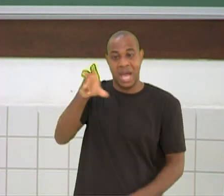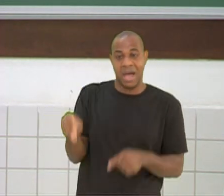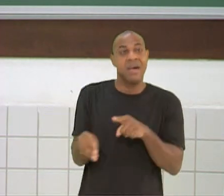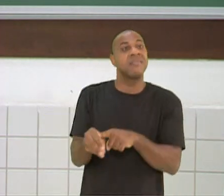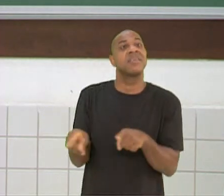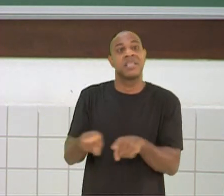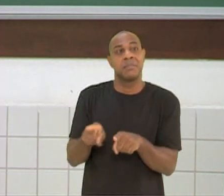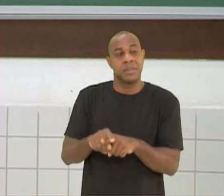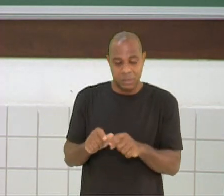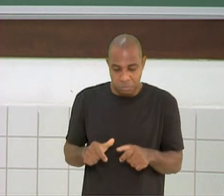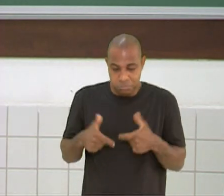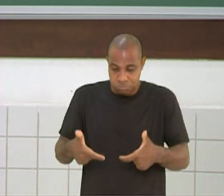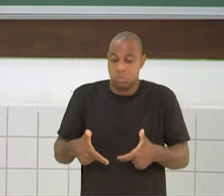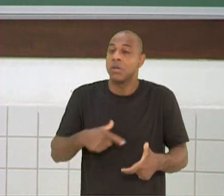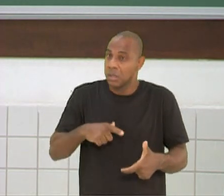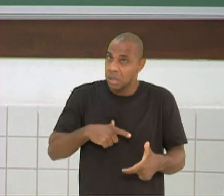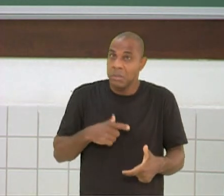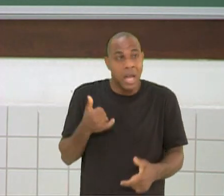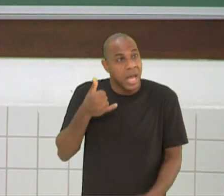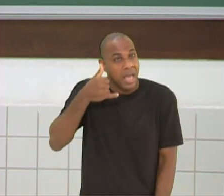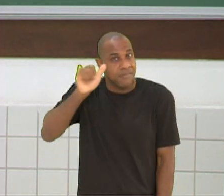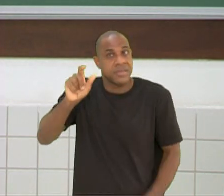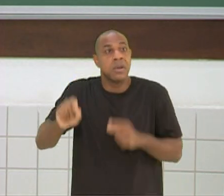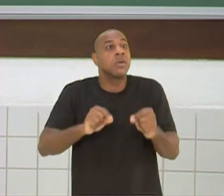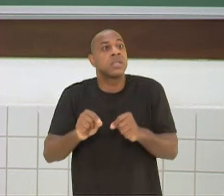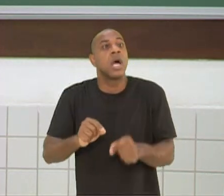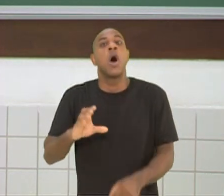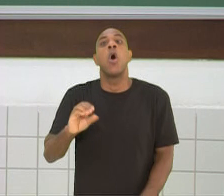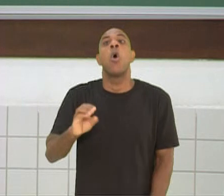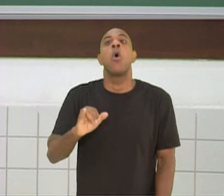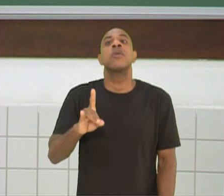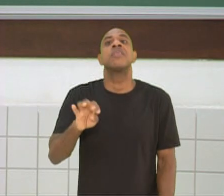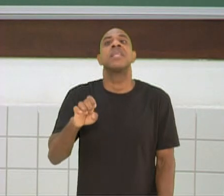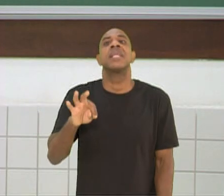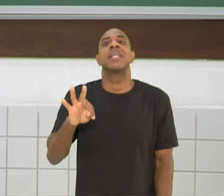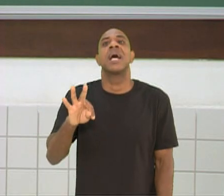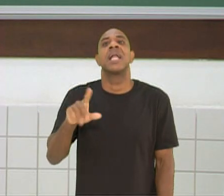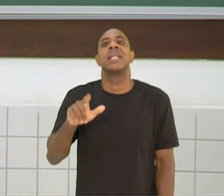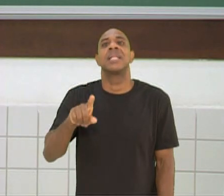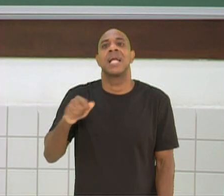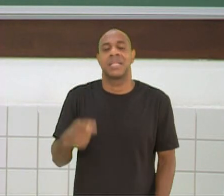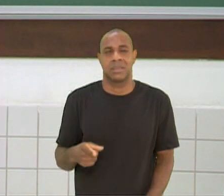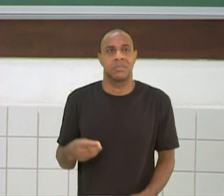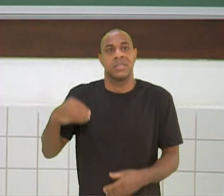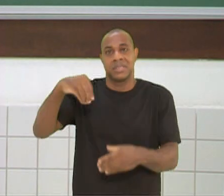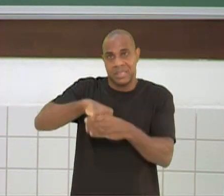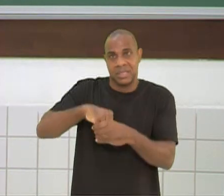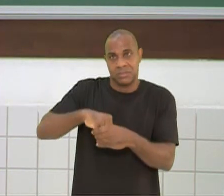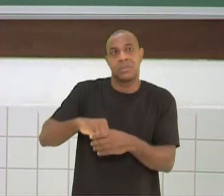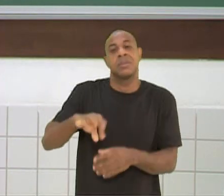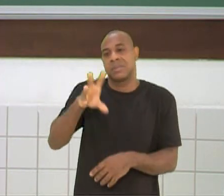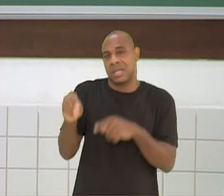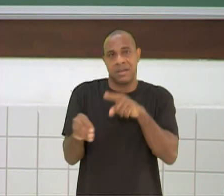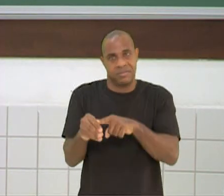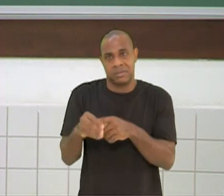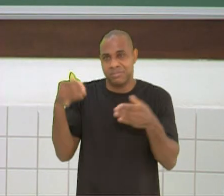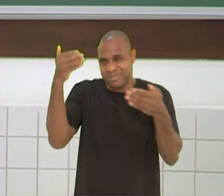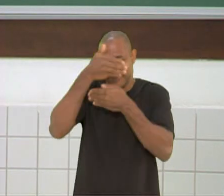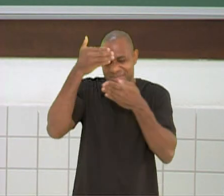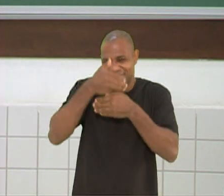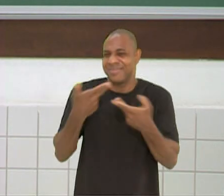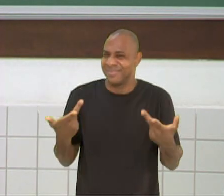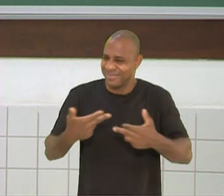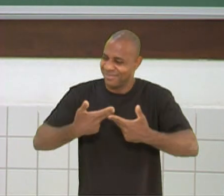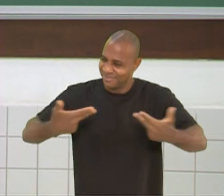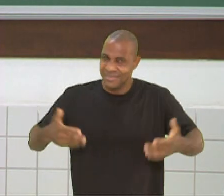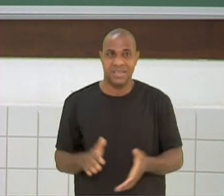está atuando aí para tentar evitar a ocidentalização desses territórios de maioria muçulmana. Bastante